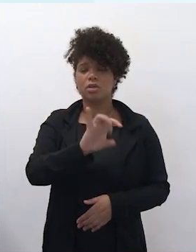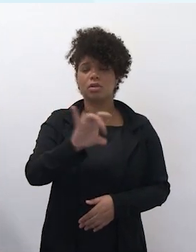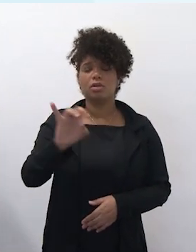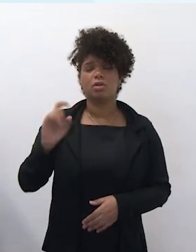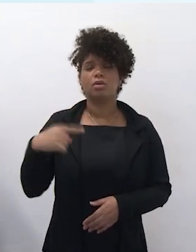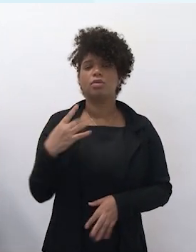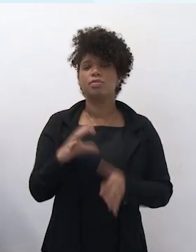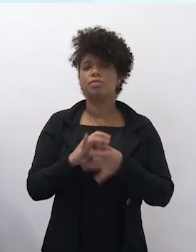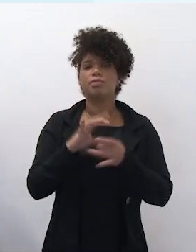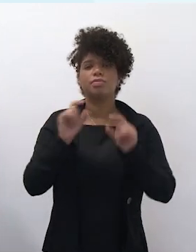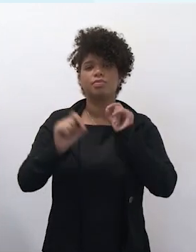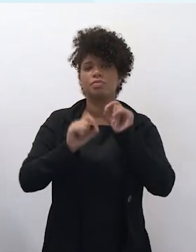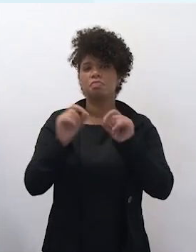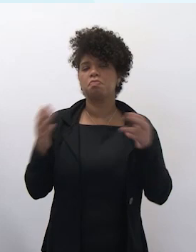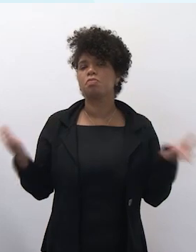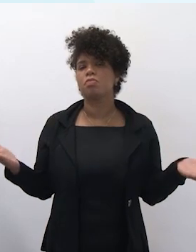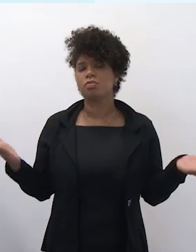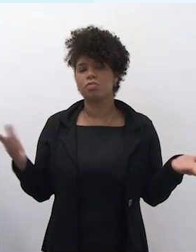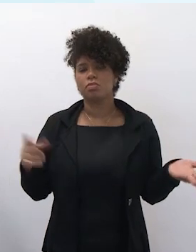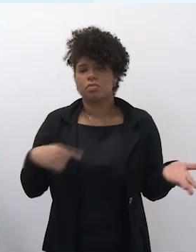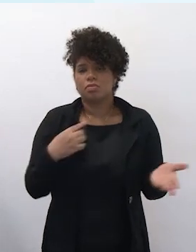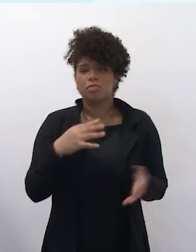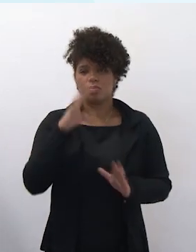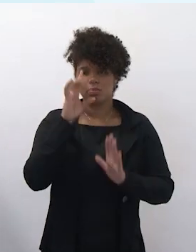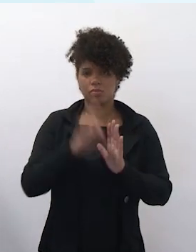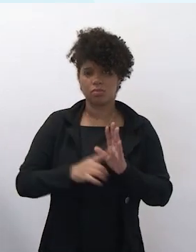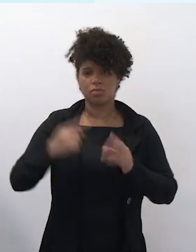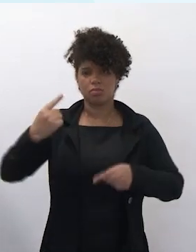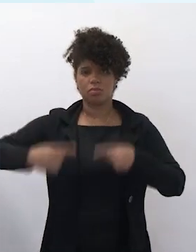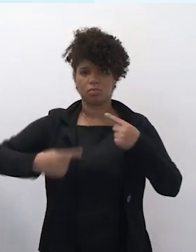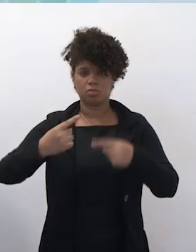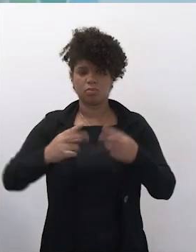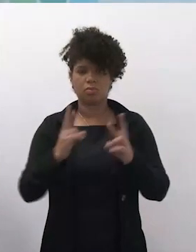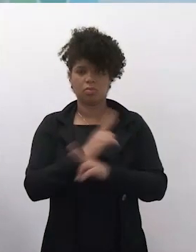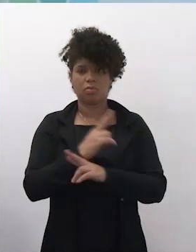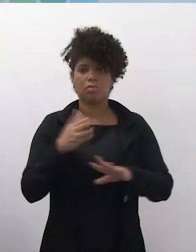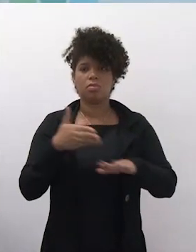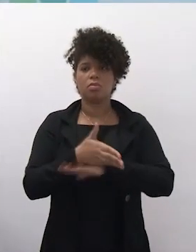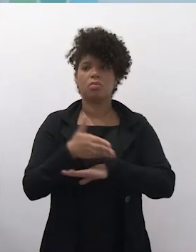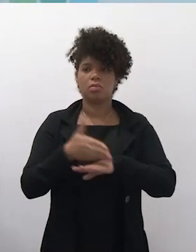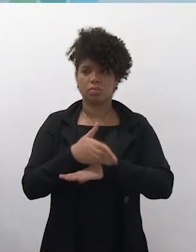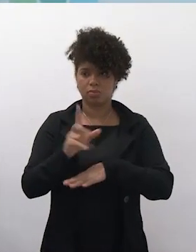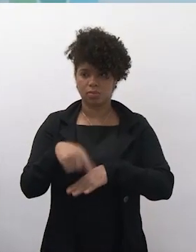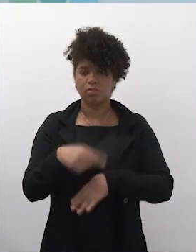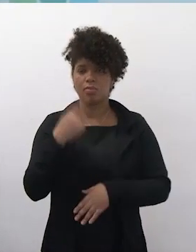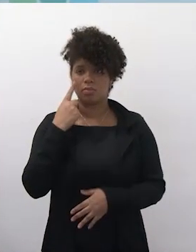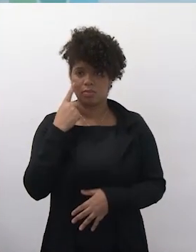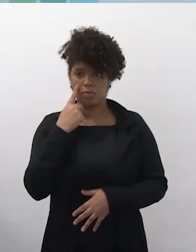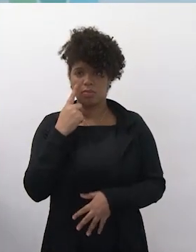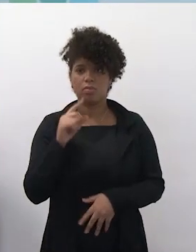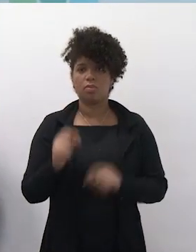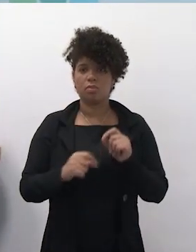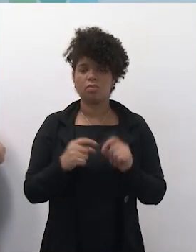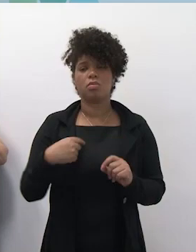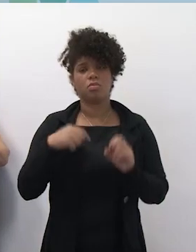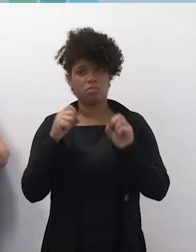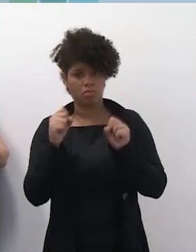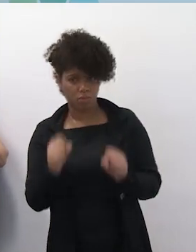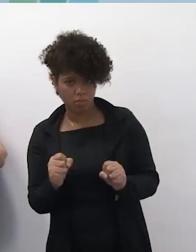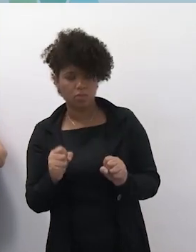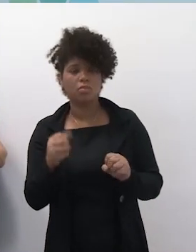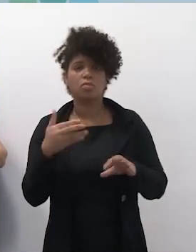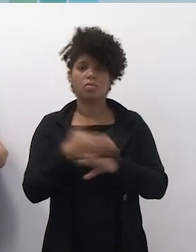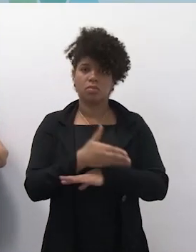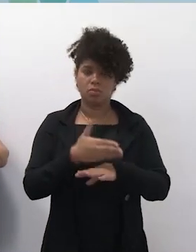temos como liberdade. Os nossos direitos políticos são relativos à participação, então, que nós podemos participar